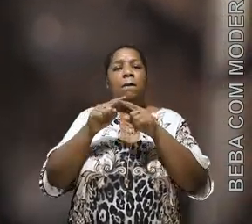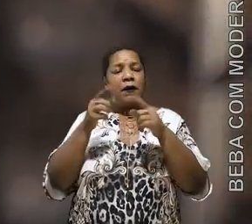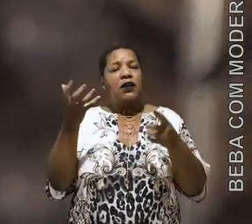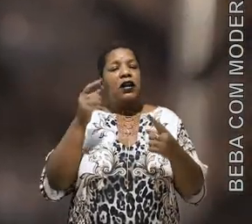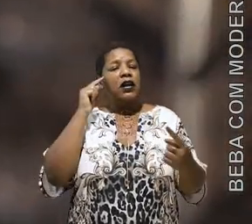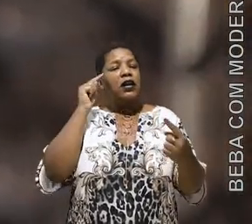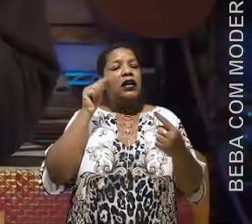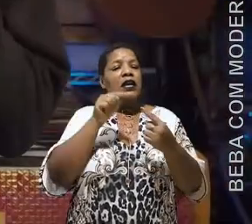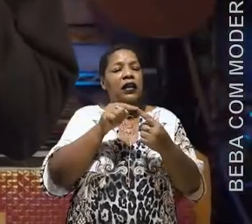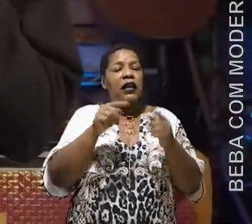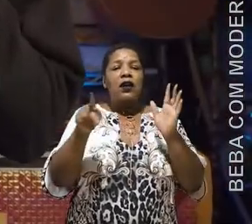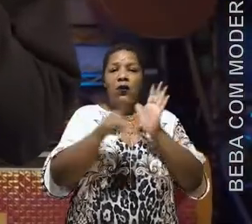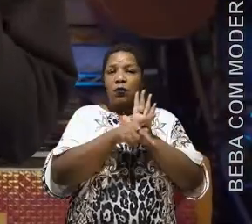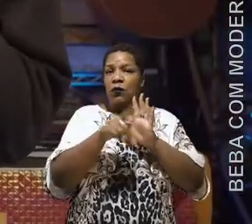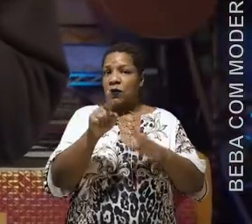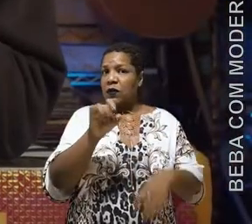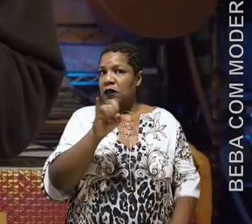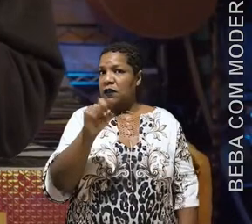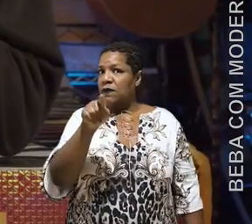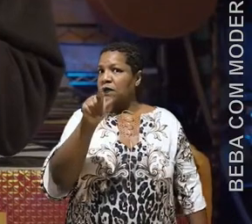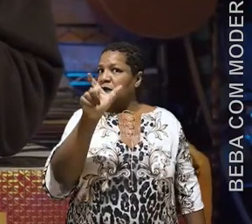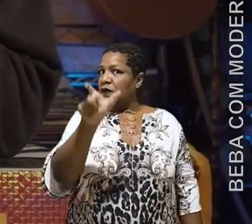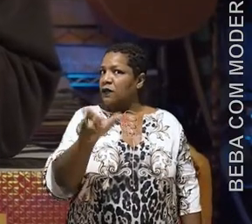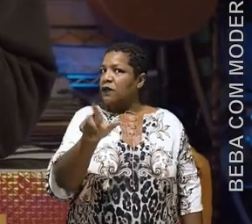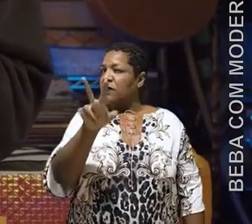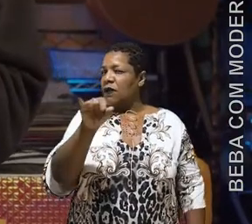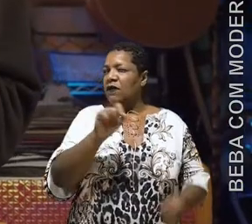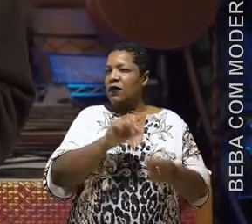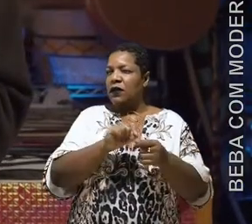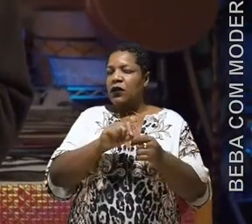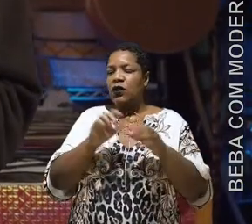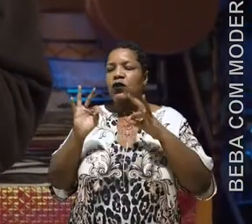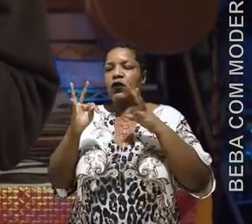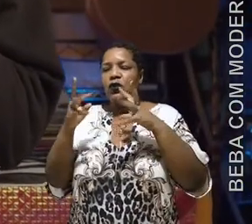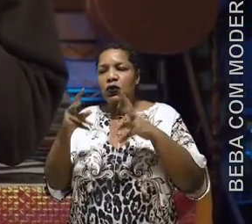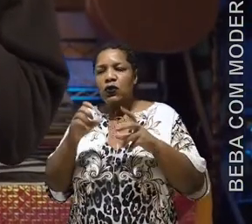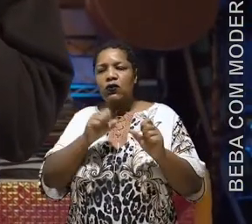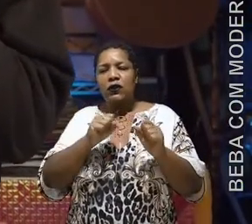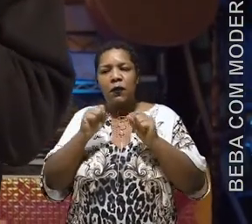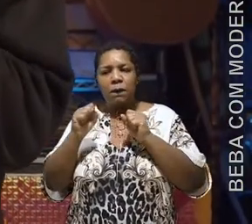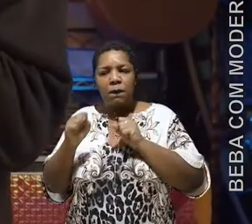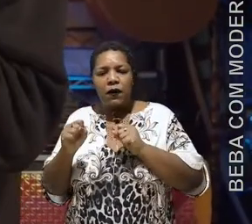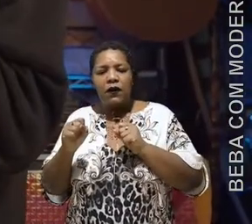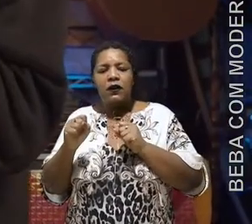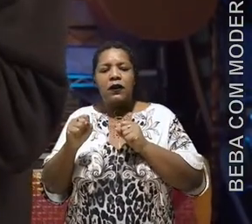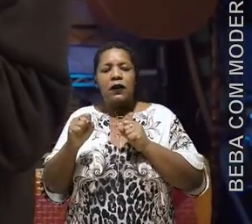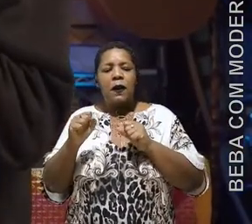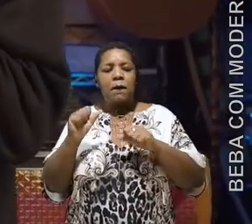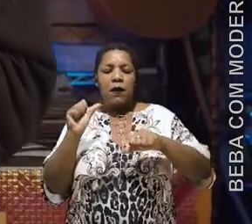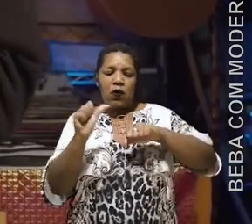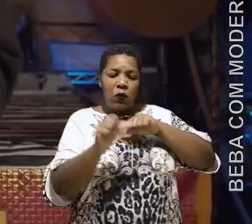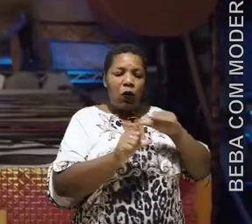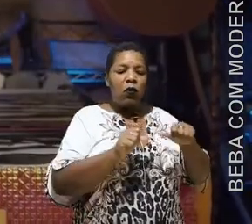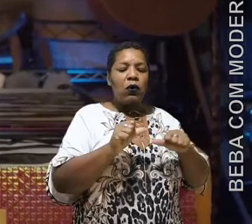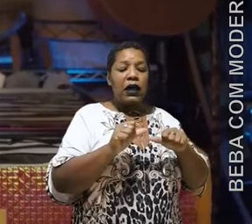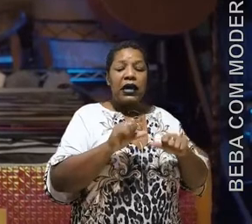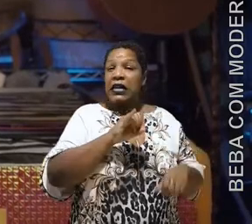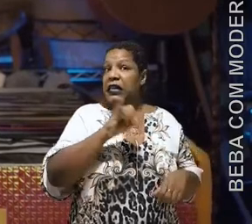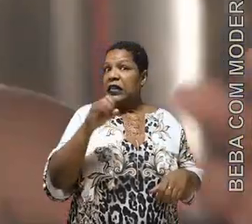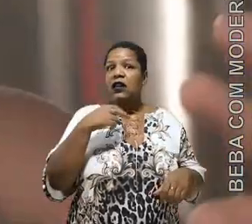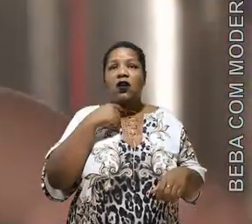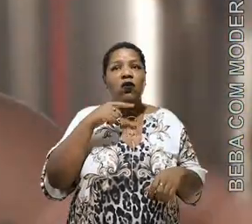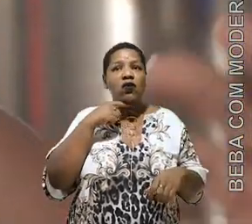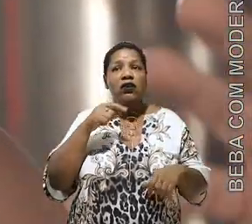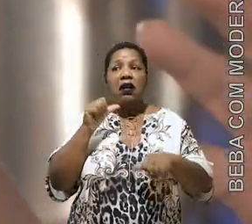quem é não é e nunca vai ser mas a gente tem que buscar objetivamente estoicismo ele falou exatamente assim ou